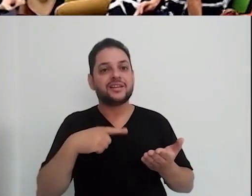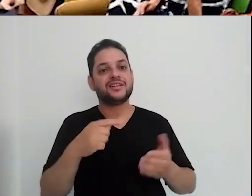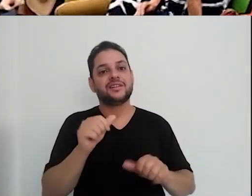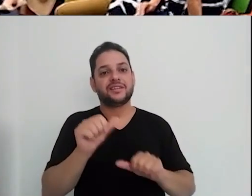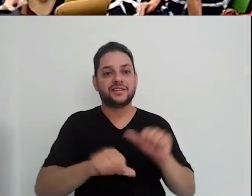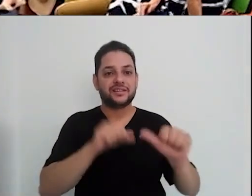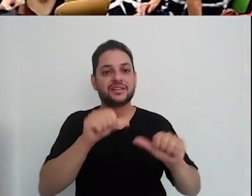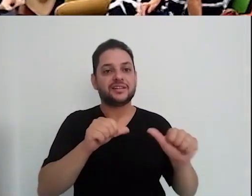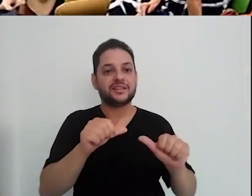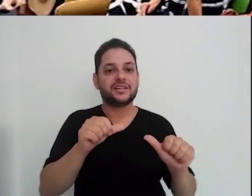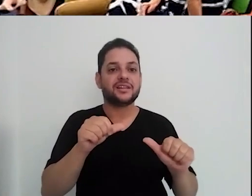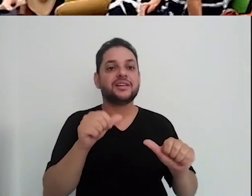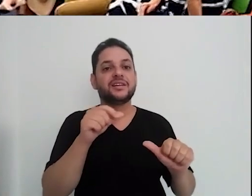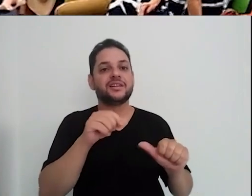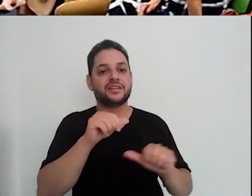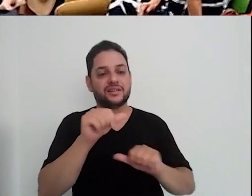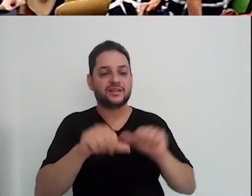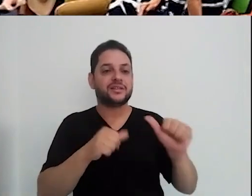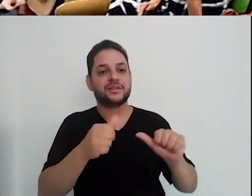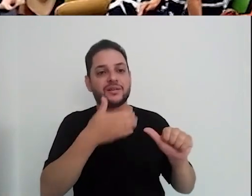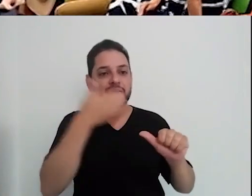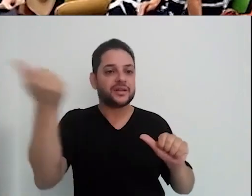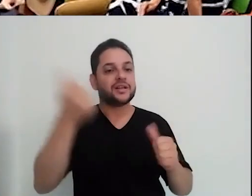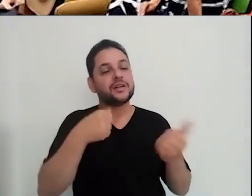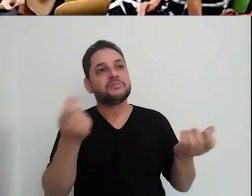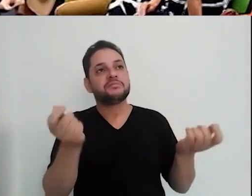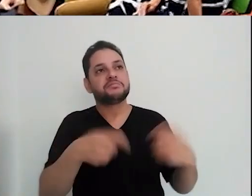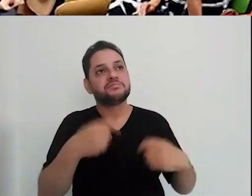incomoda, de melhorar essa conversa entre